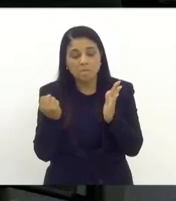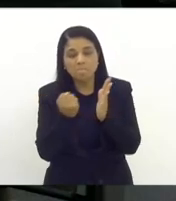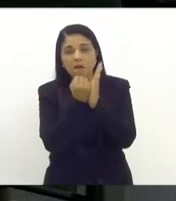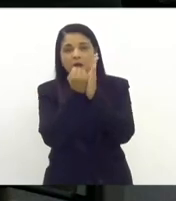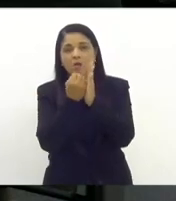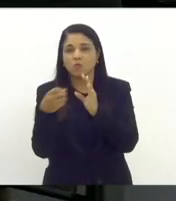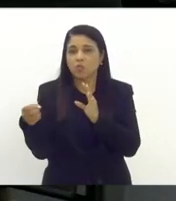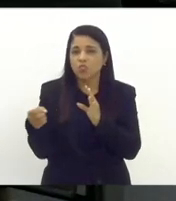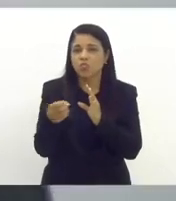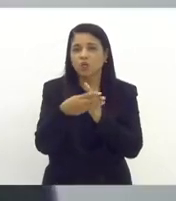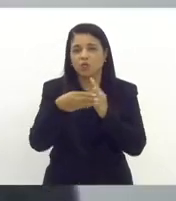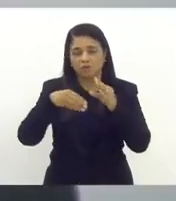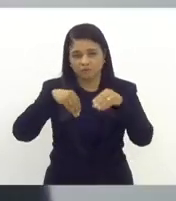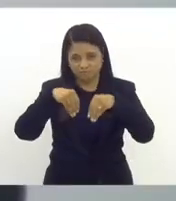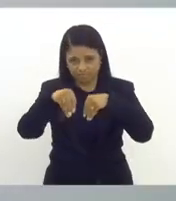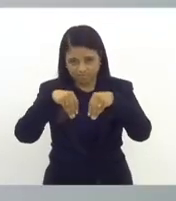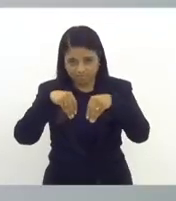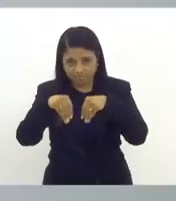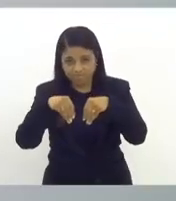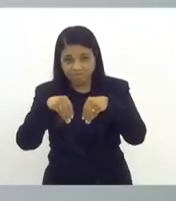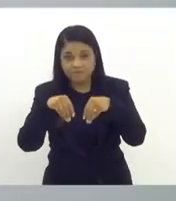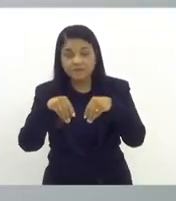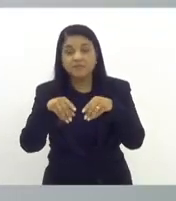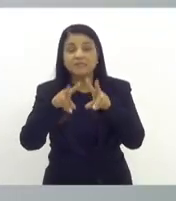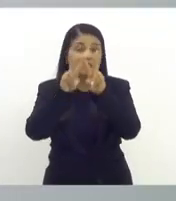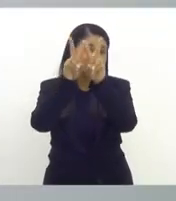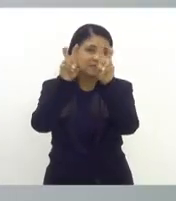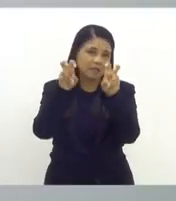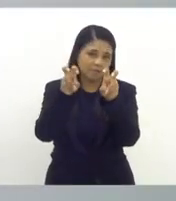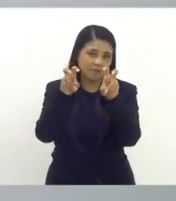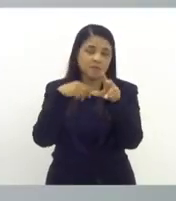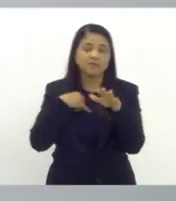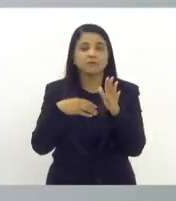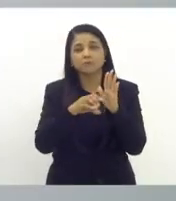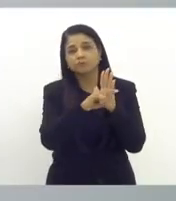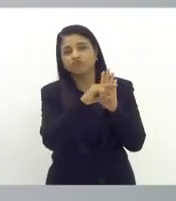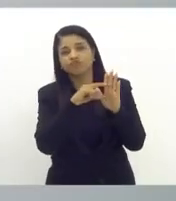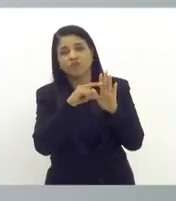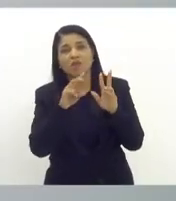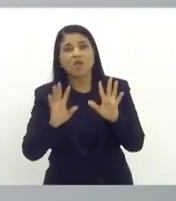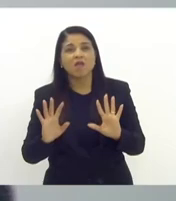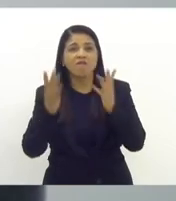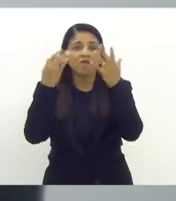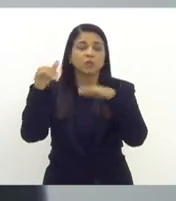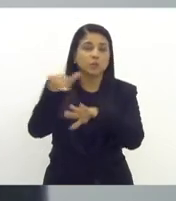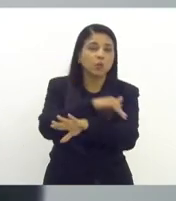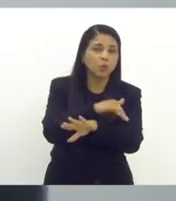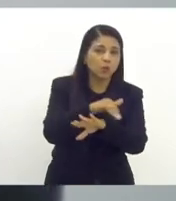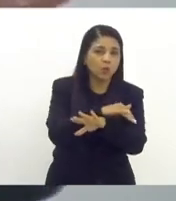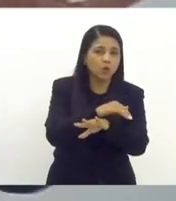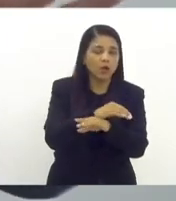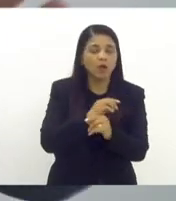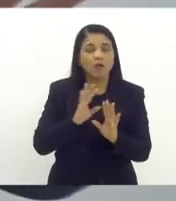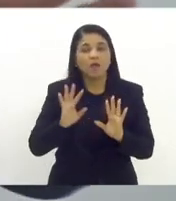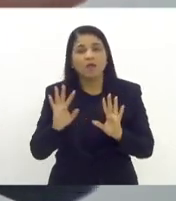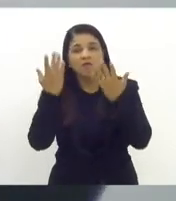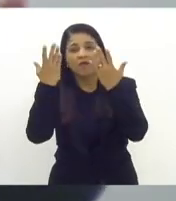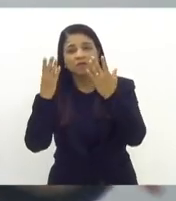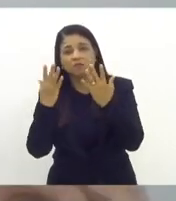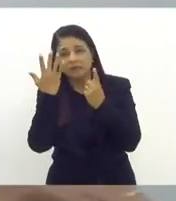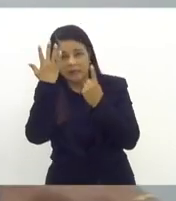normativo é tematizado de repente ó eventos de rua eventos de carnaval para que você possa